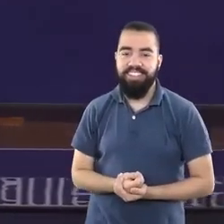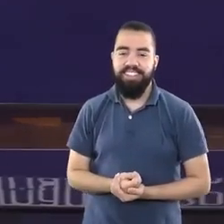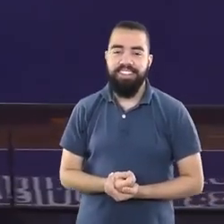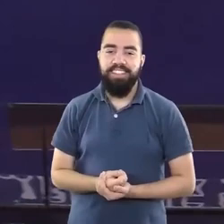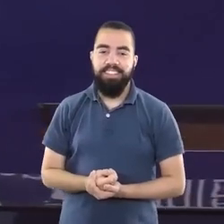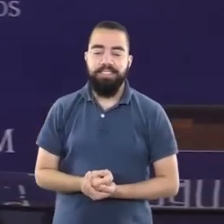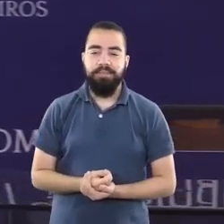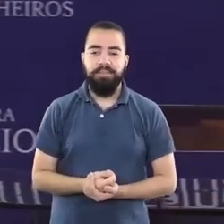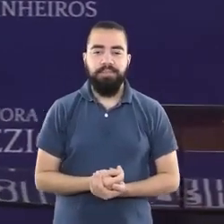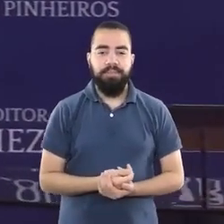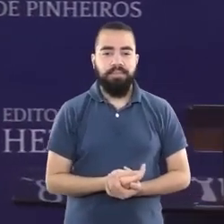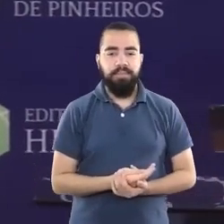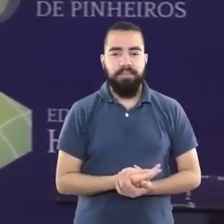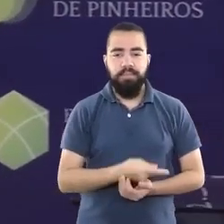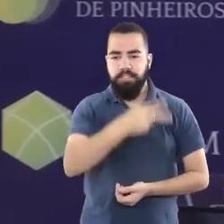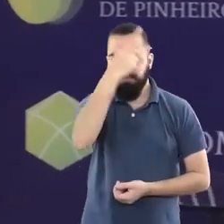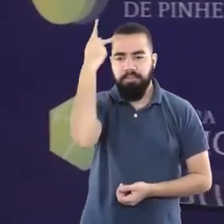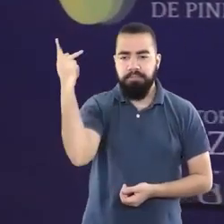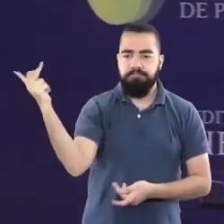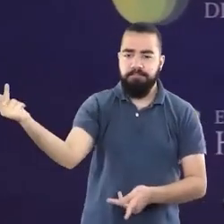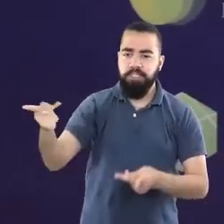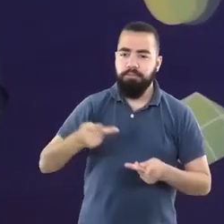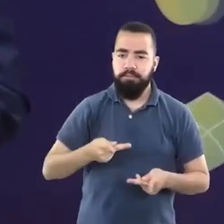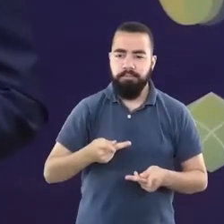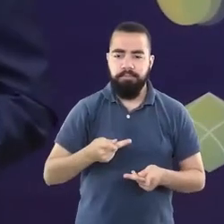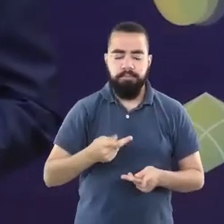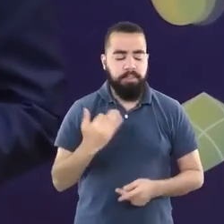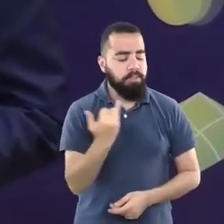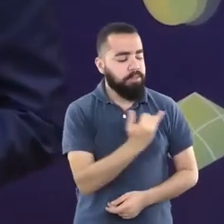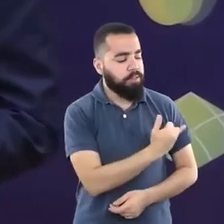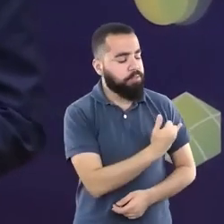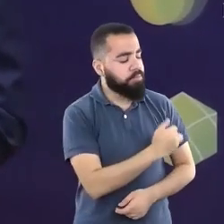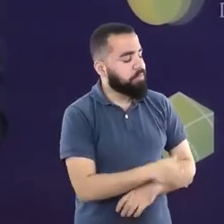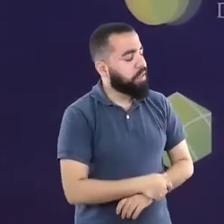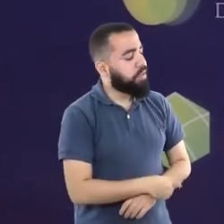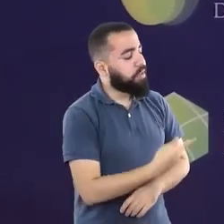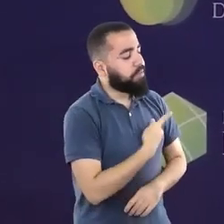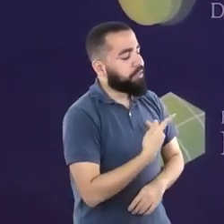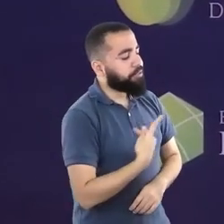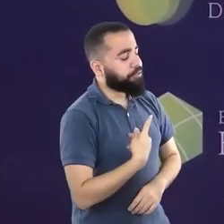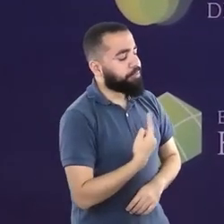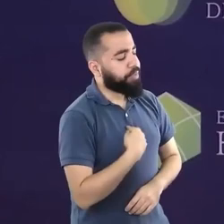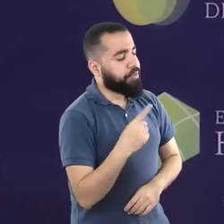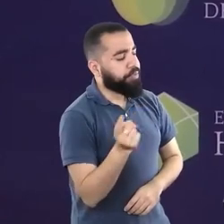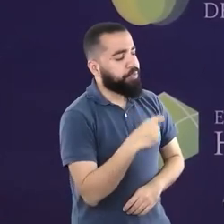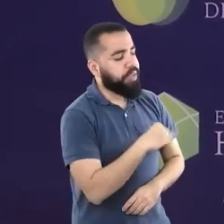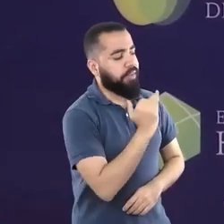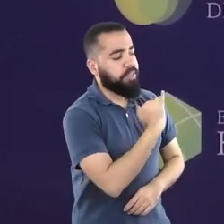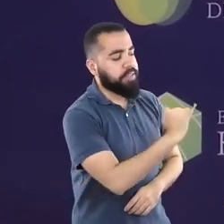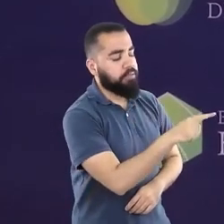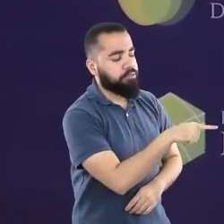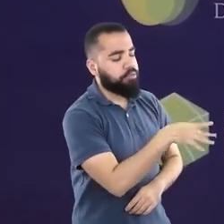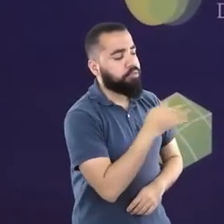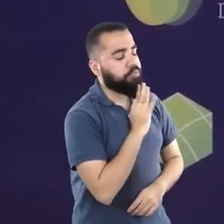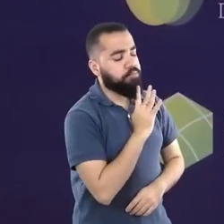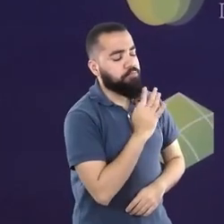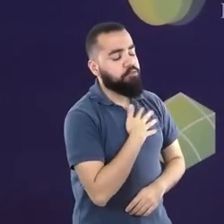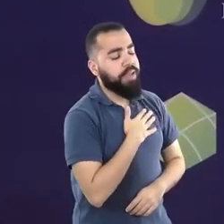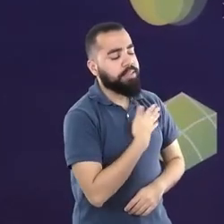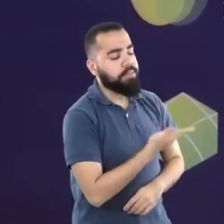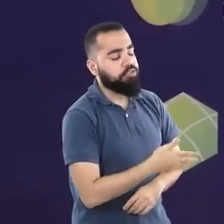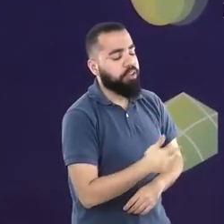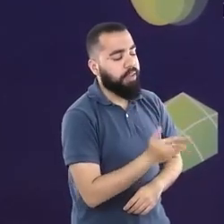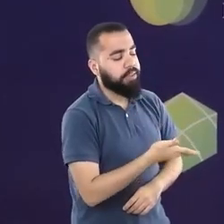a pessoa disse assim: ô pastor, eu vim comunicar o senhor aqui, o senhor me conhece há tanto tempo, eu venho aqui de vez em